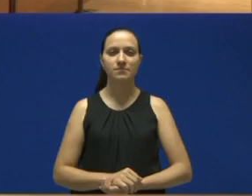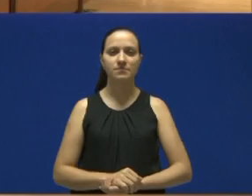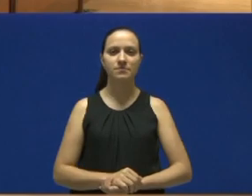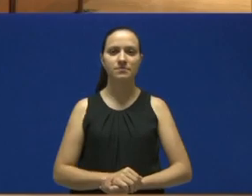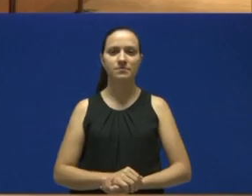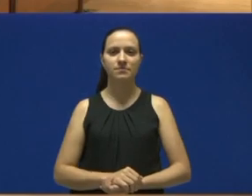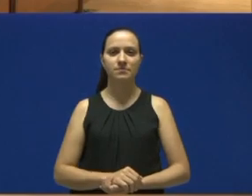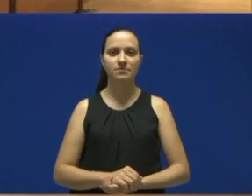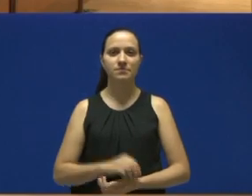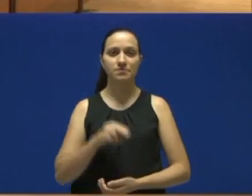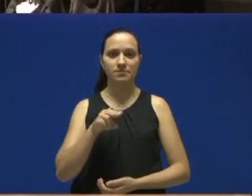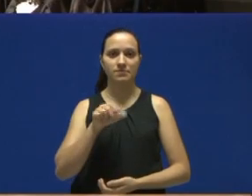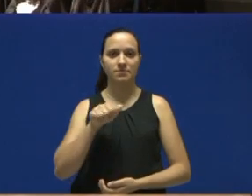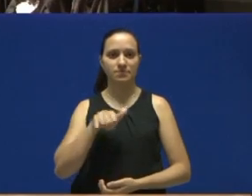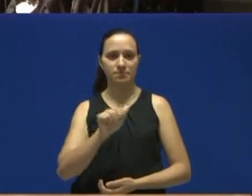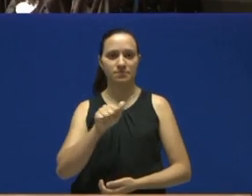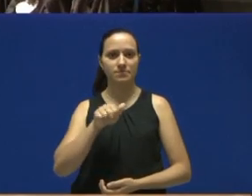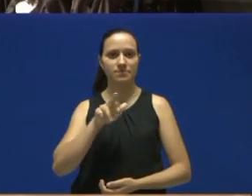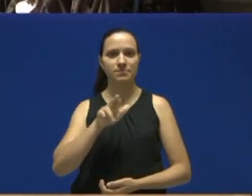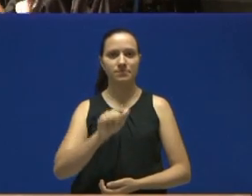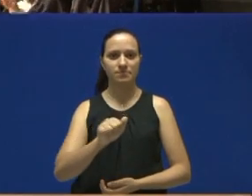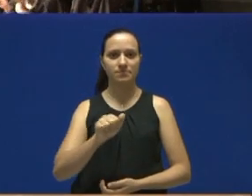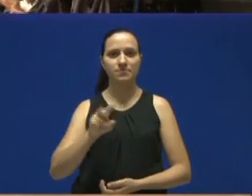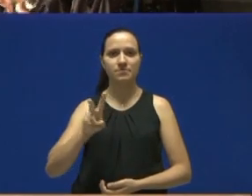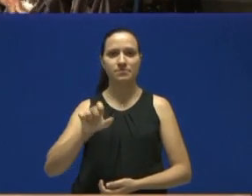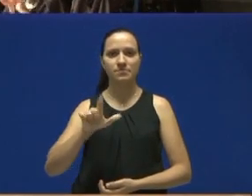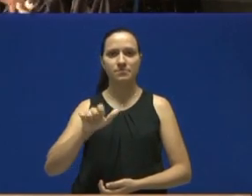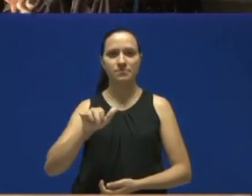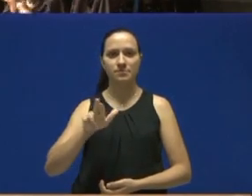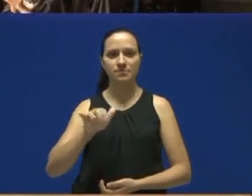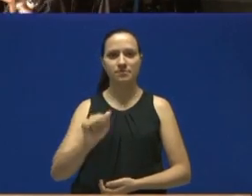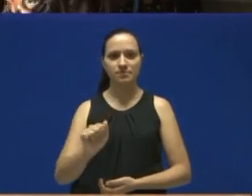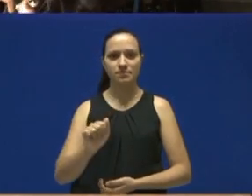na hora valer assis marcelino